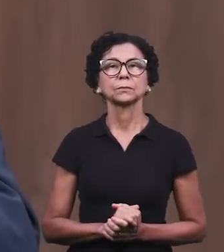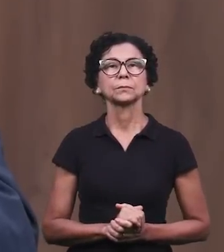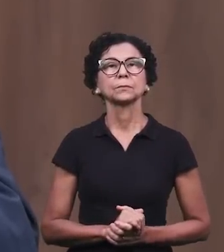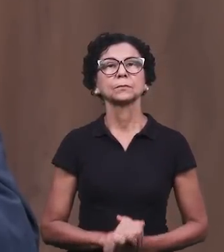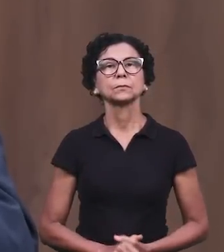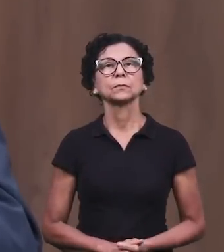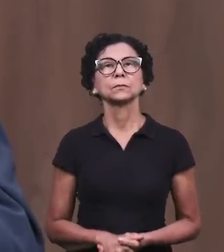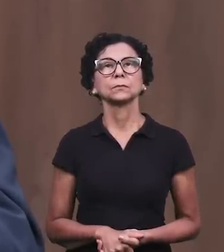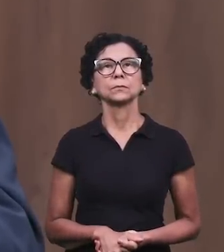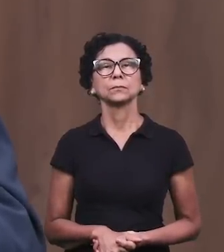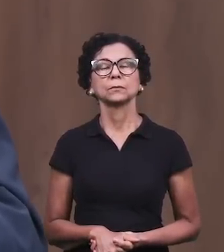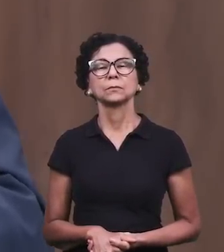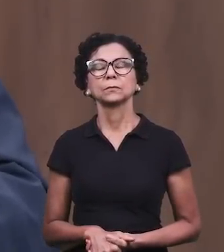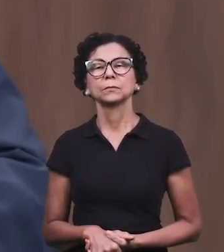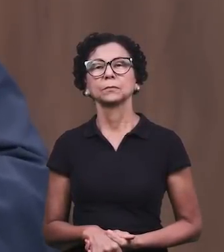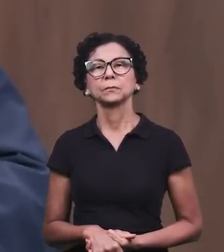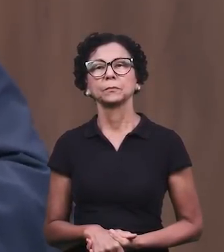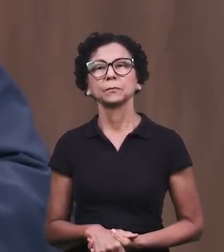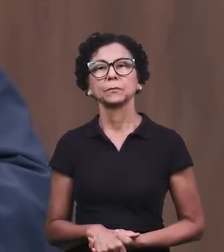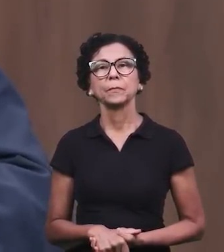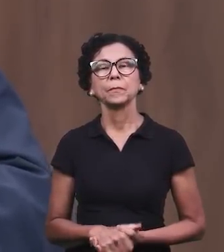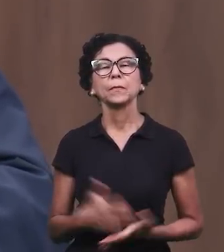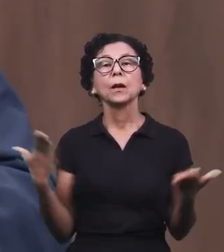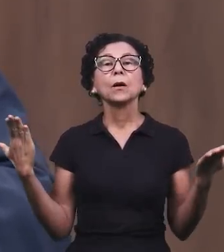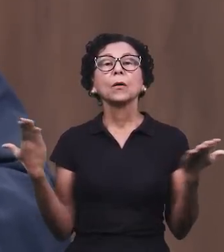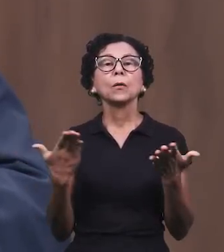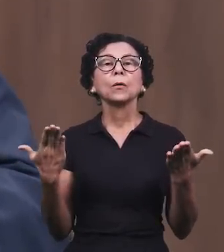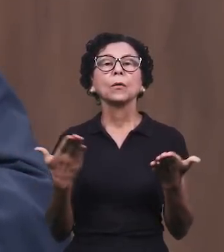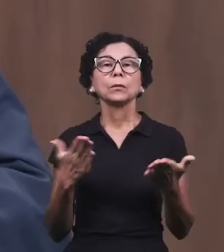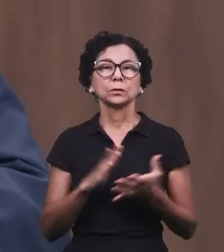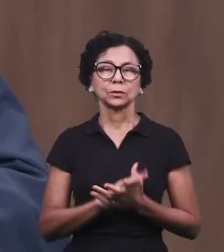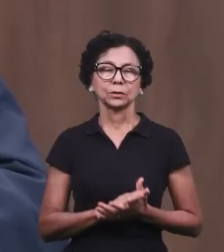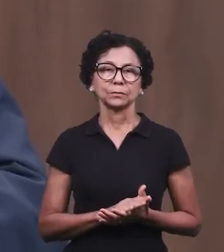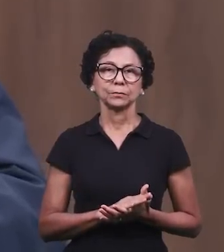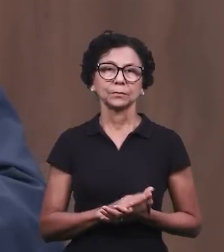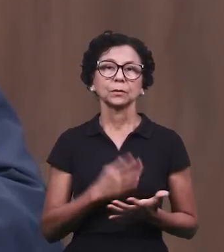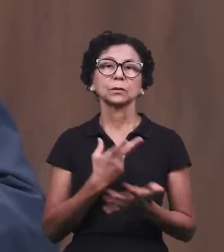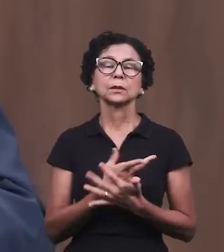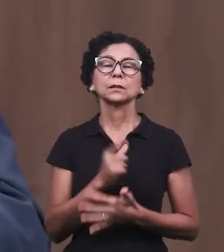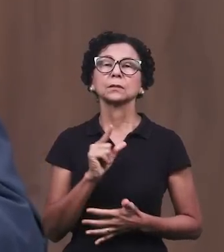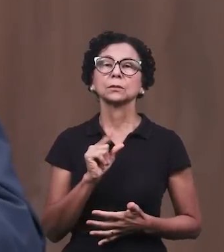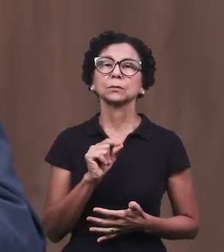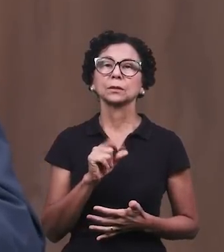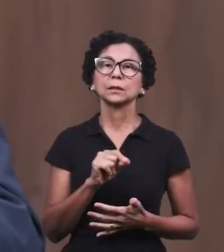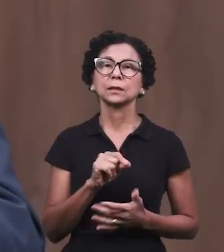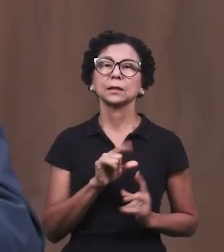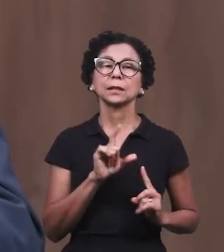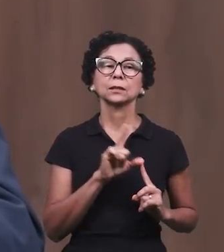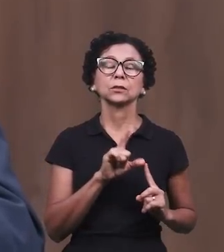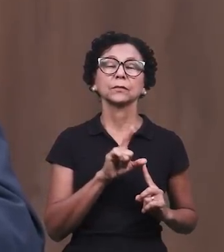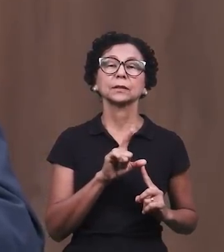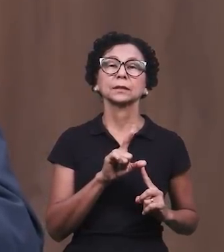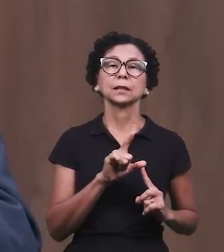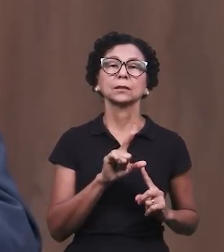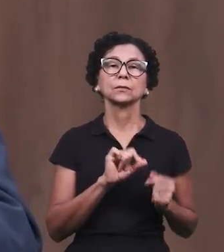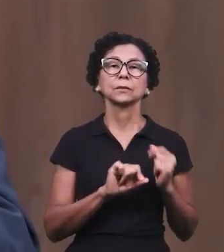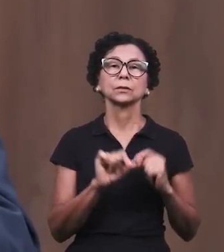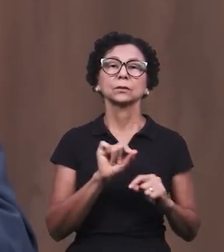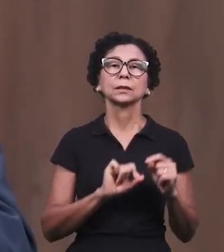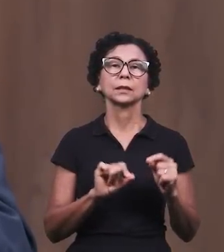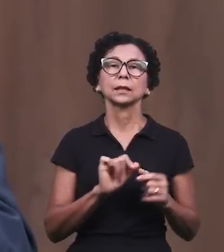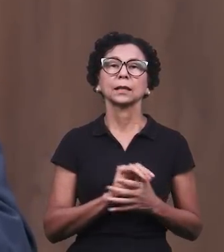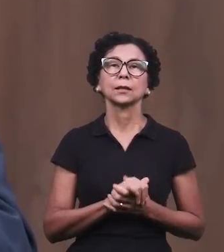Bíblia você fica doido. Então você ouvia muitas pessoas dizerem isso. Exato. Você vê que a mente, você vai lá para os mosteiros agora. Mas